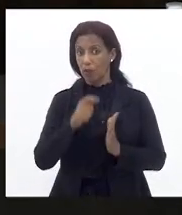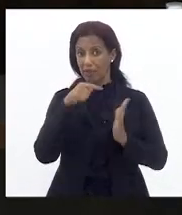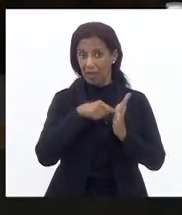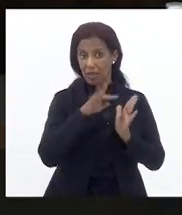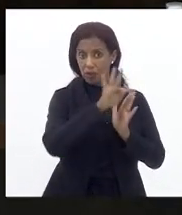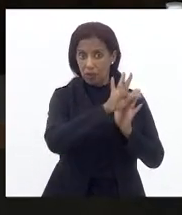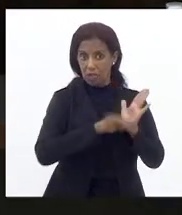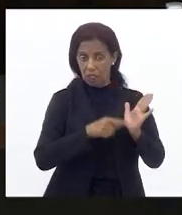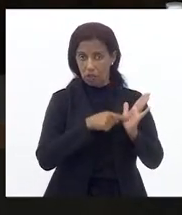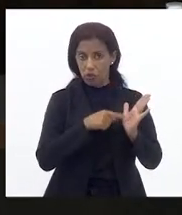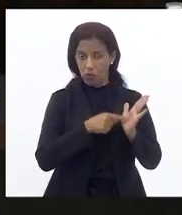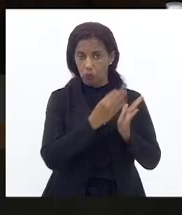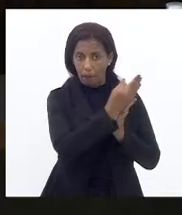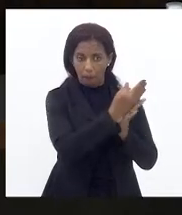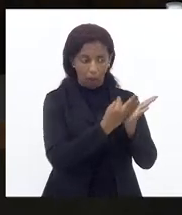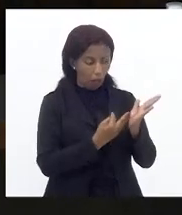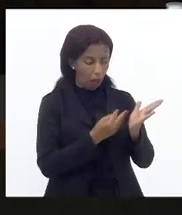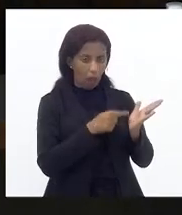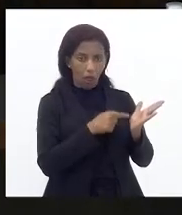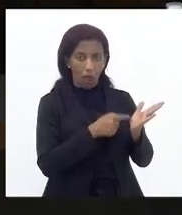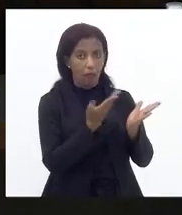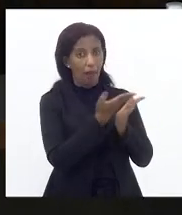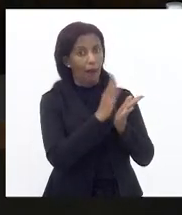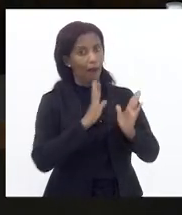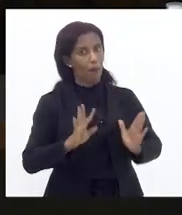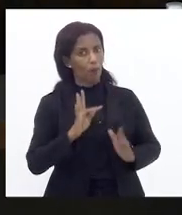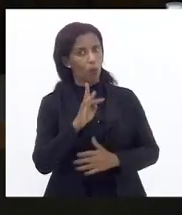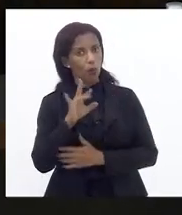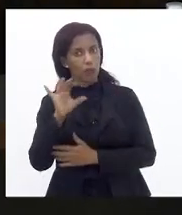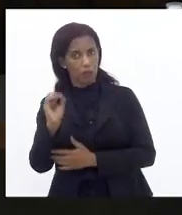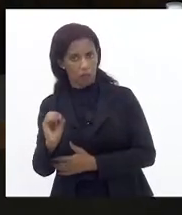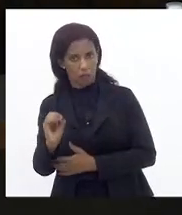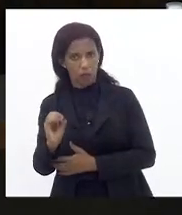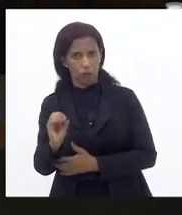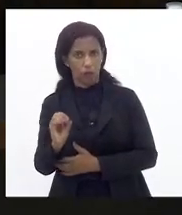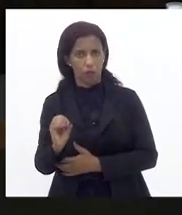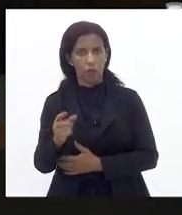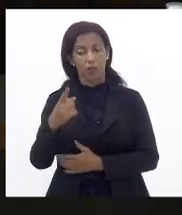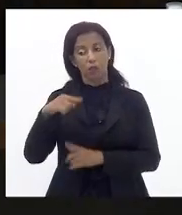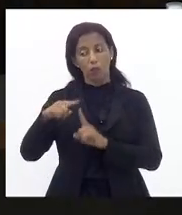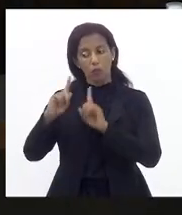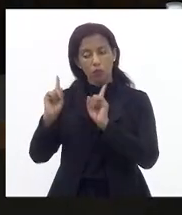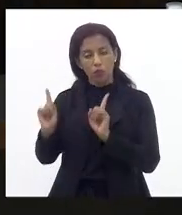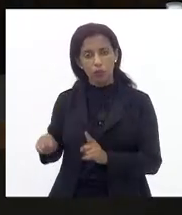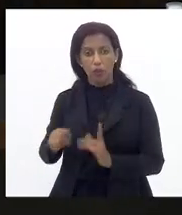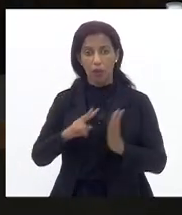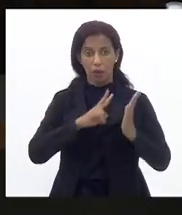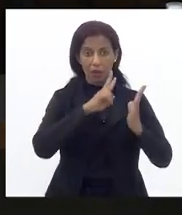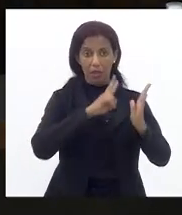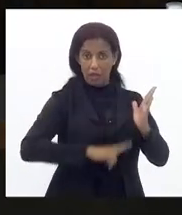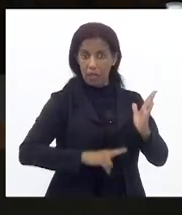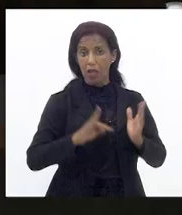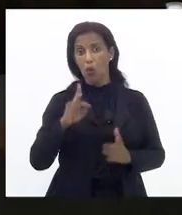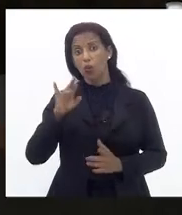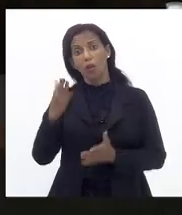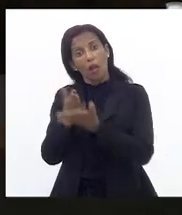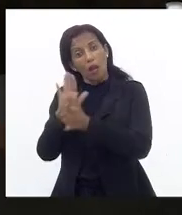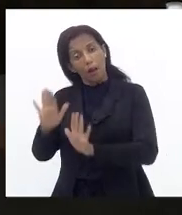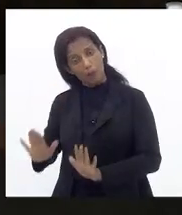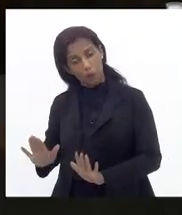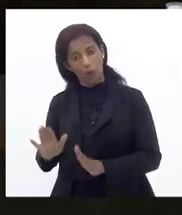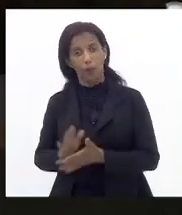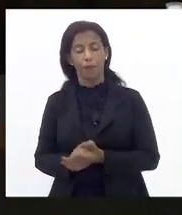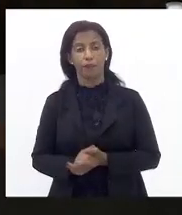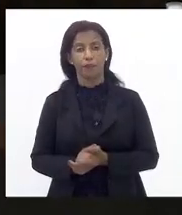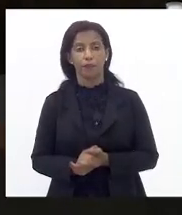tá escrito é o que acabou o treino então para os funcionários que o lei o triénio acabou